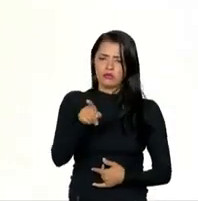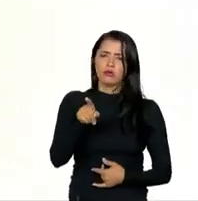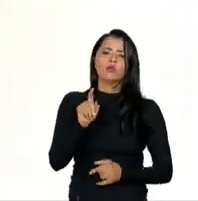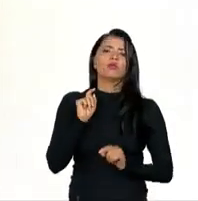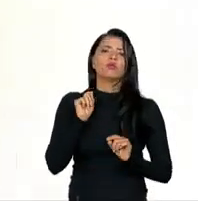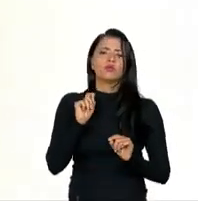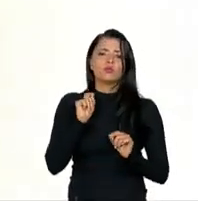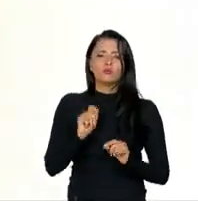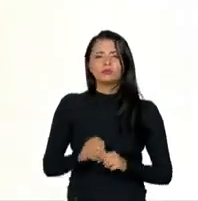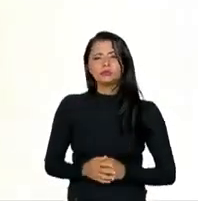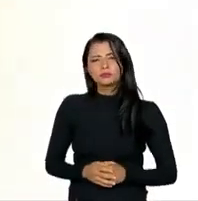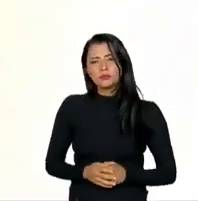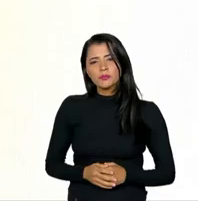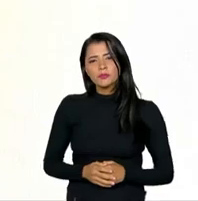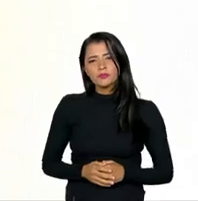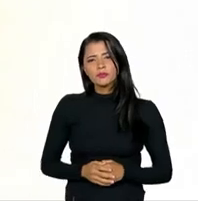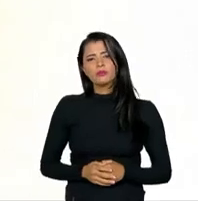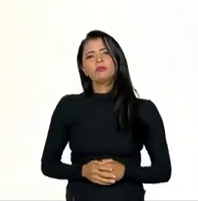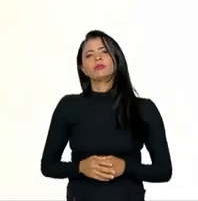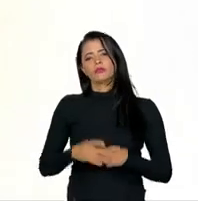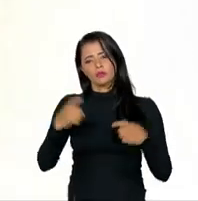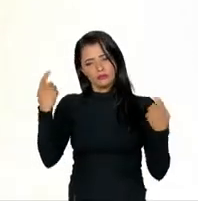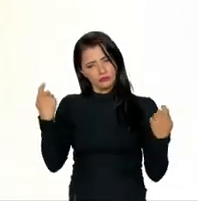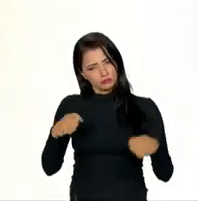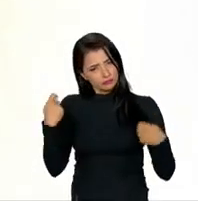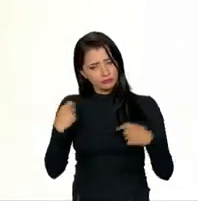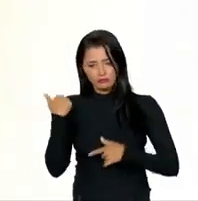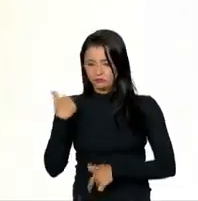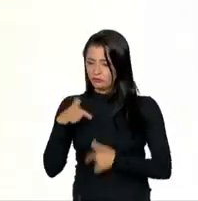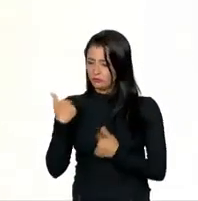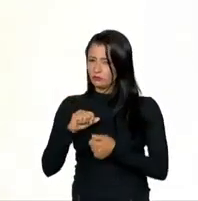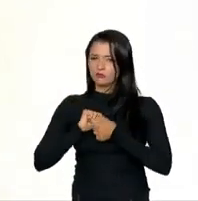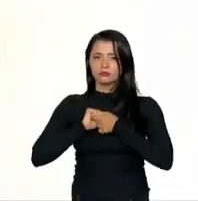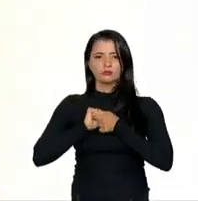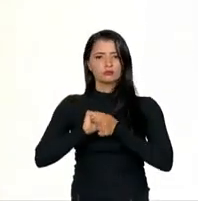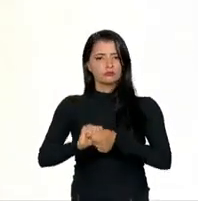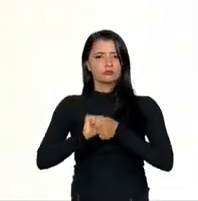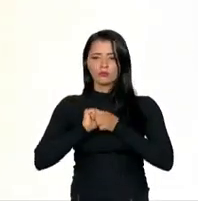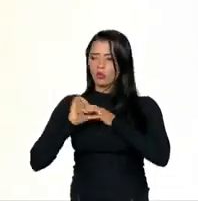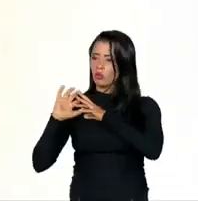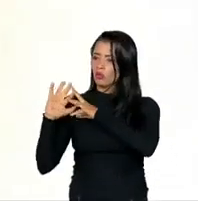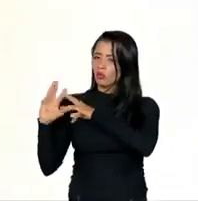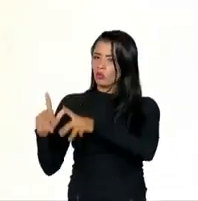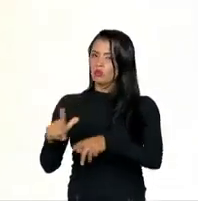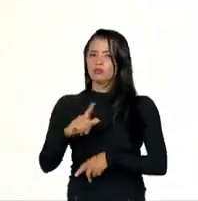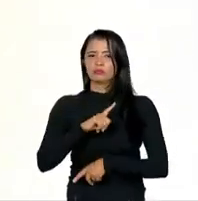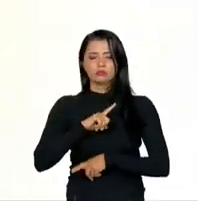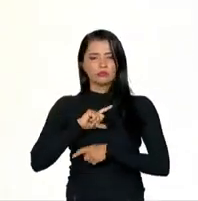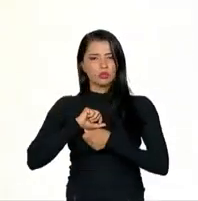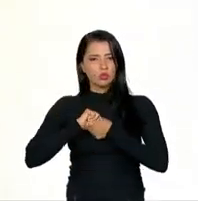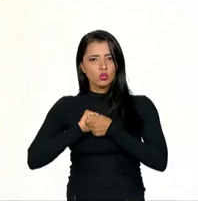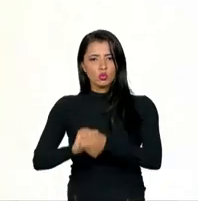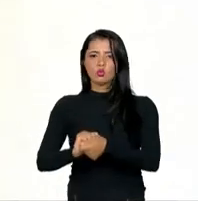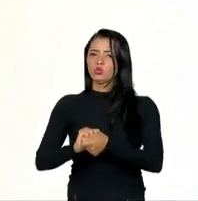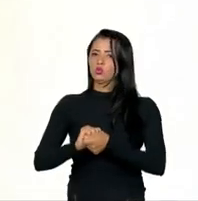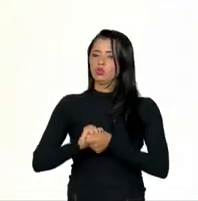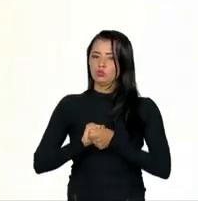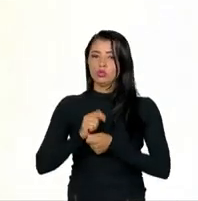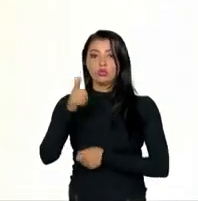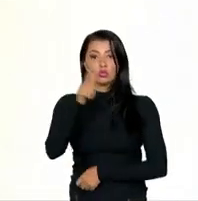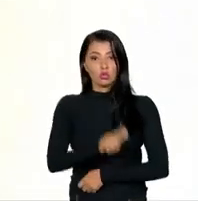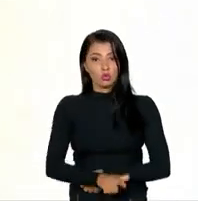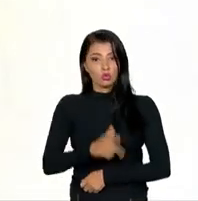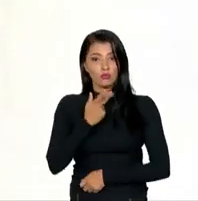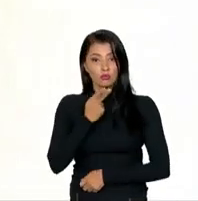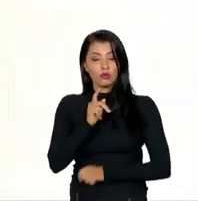que é preciso a gente trabalhar juntos, todas as redes existentes. E, mais uma vez, repetir